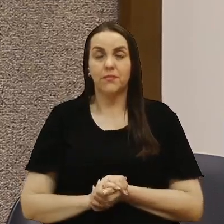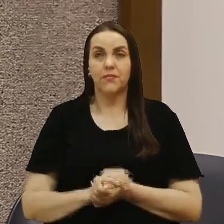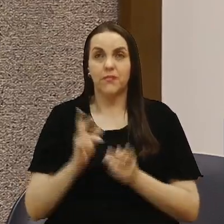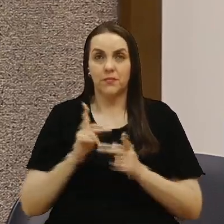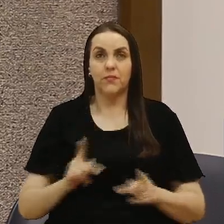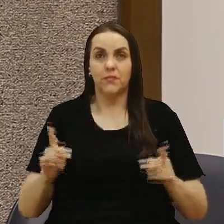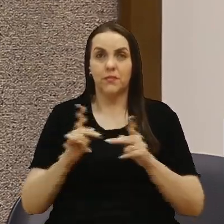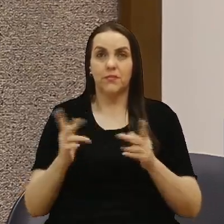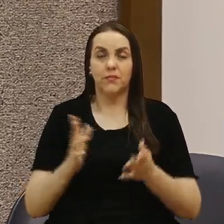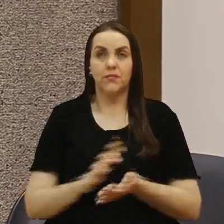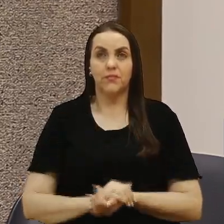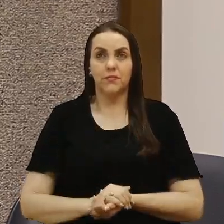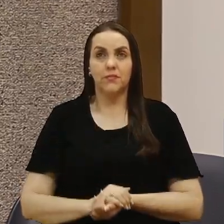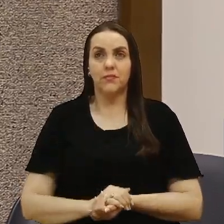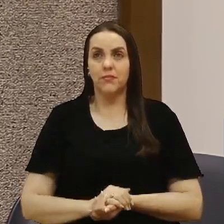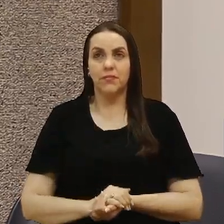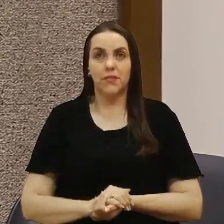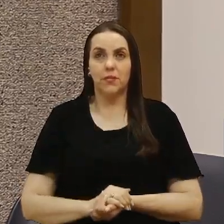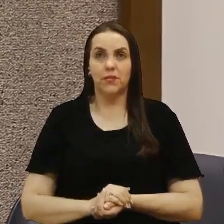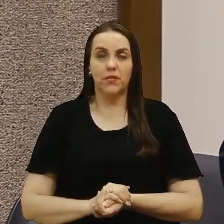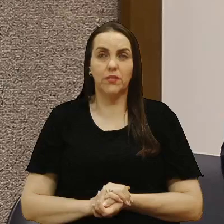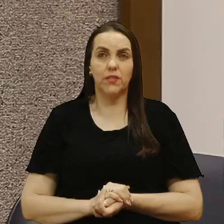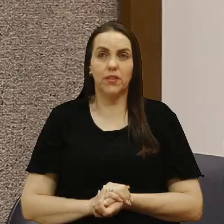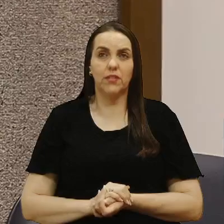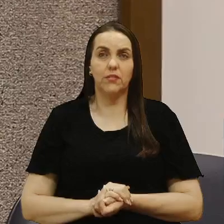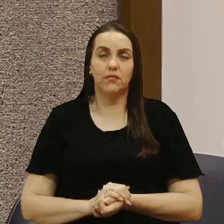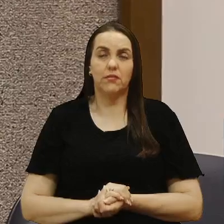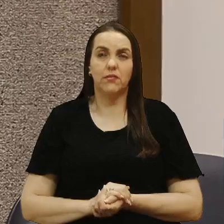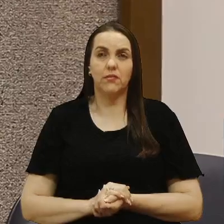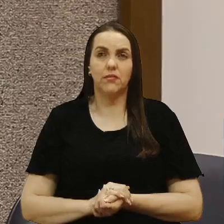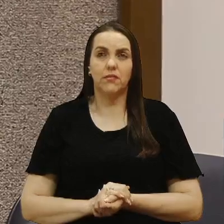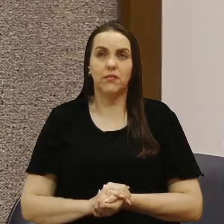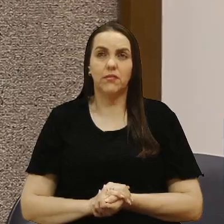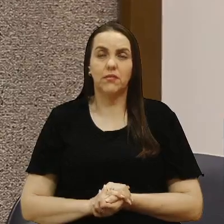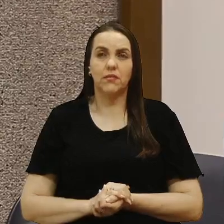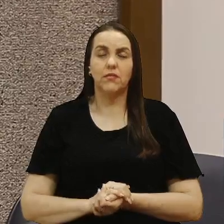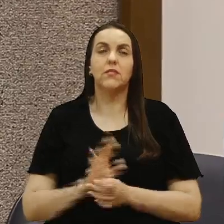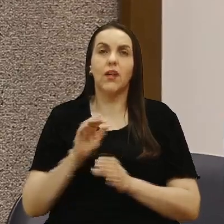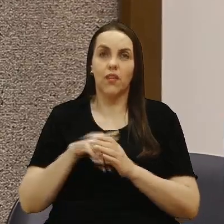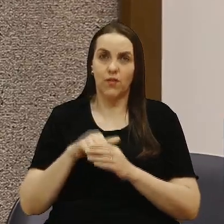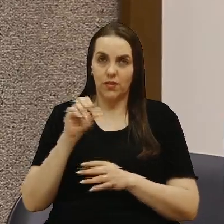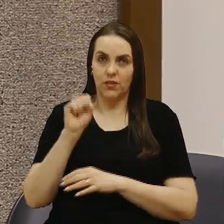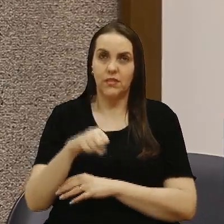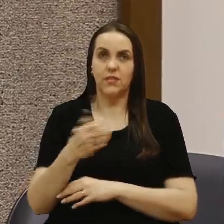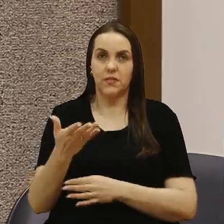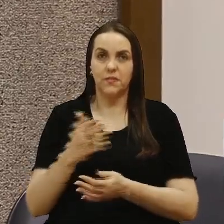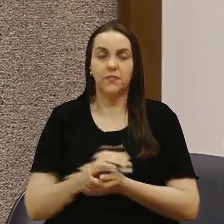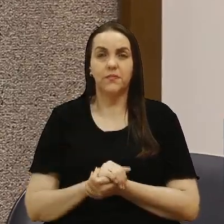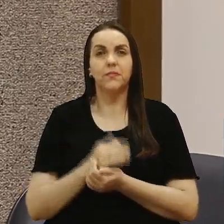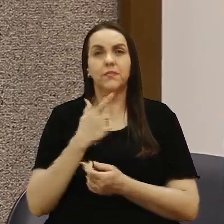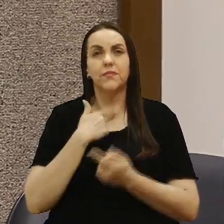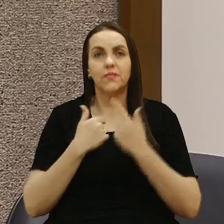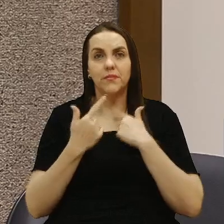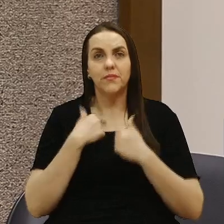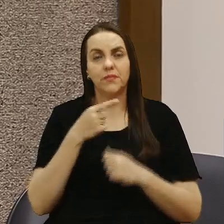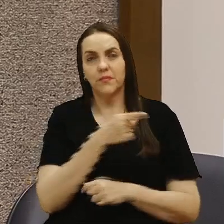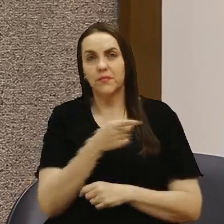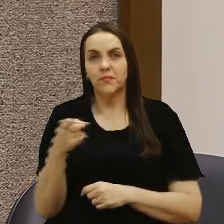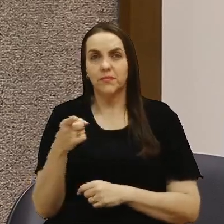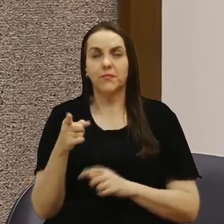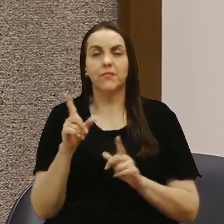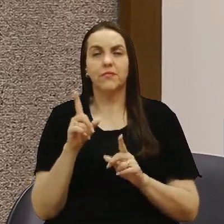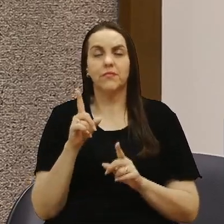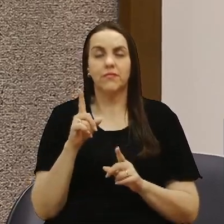cidade. Para declarar voto, presidente. Eu declaro que voto sim. Para declarar voto, presidente. E o meu desejo é que vocês se encontrem,